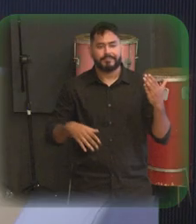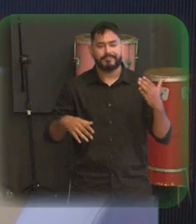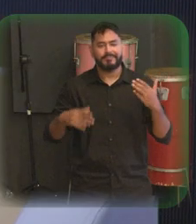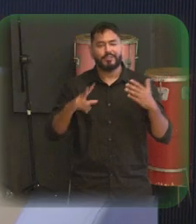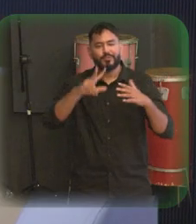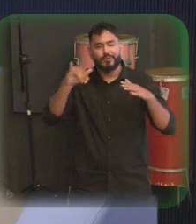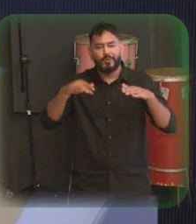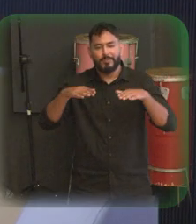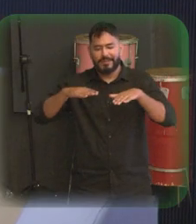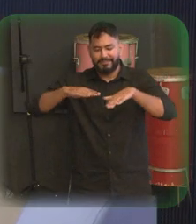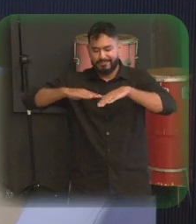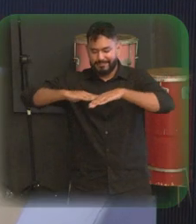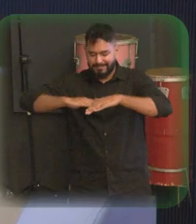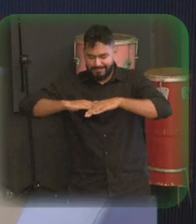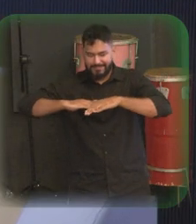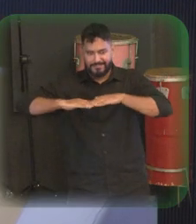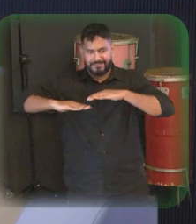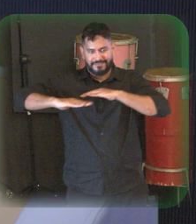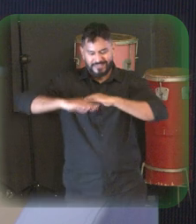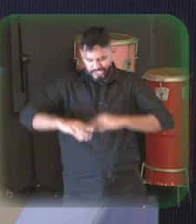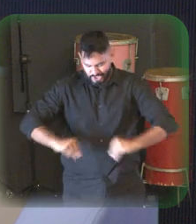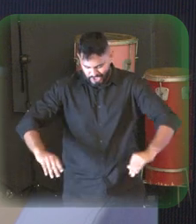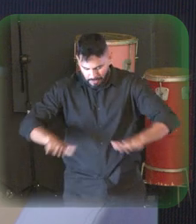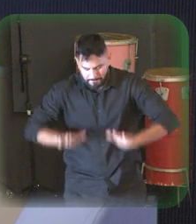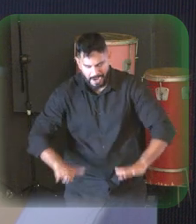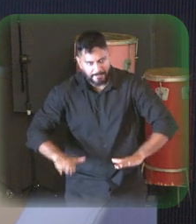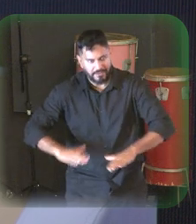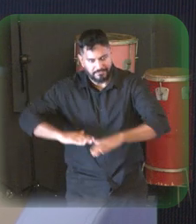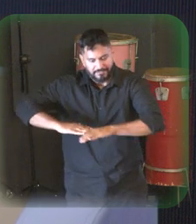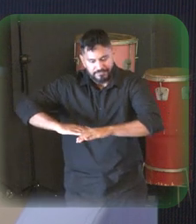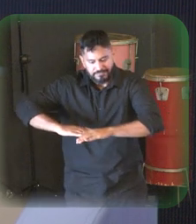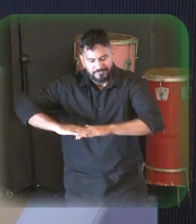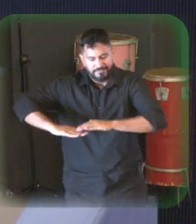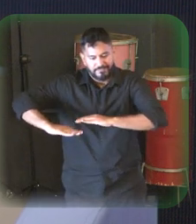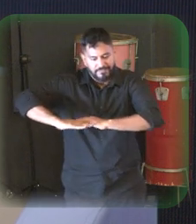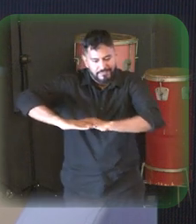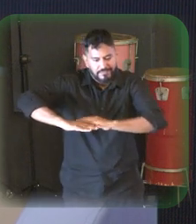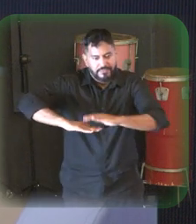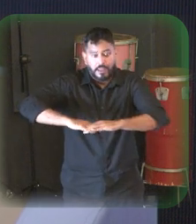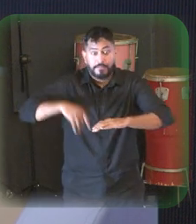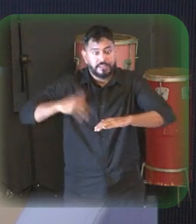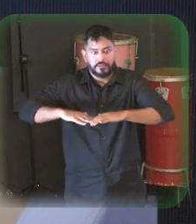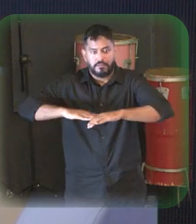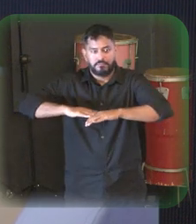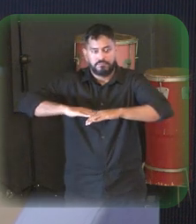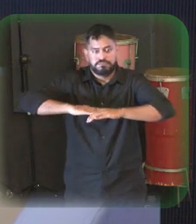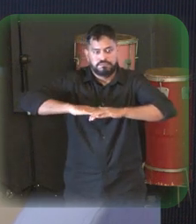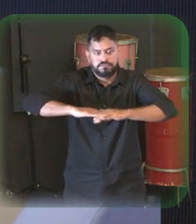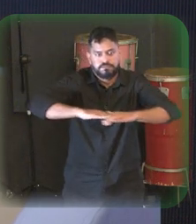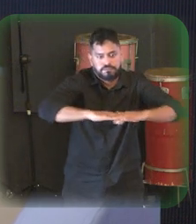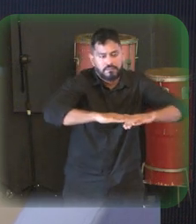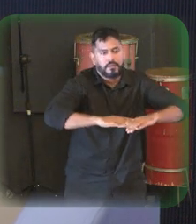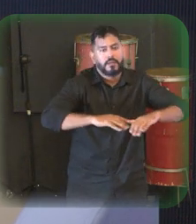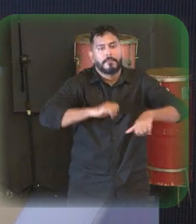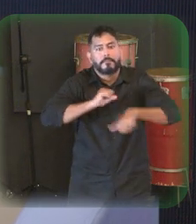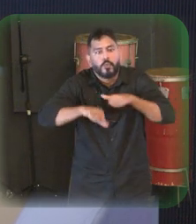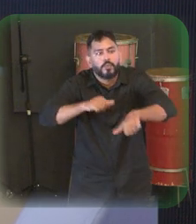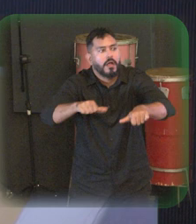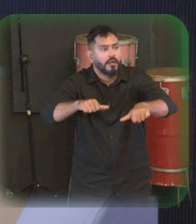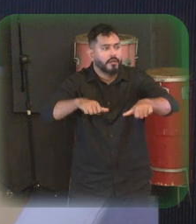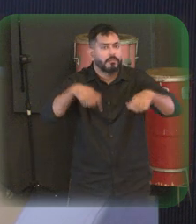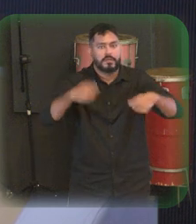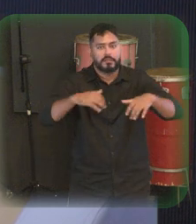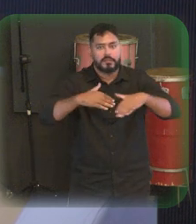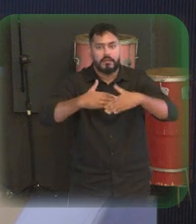tectônicas, movimentar a placa tectônica. Mudar de verdade precisa movimentar as placas tectônicas. Precisa escancarar